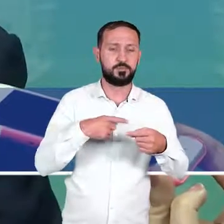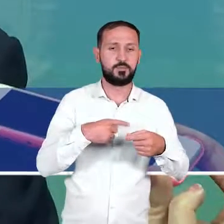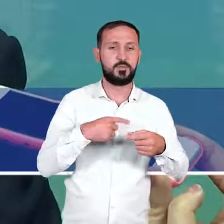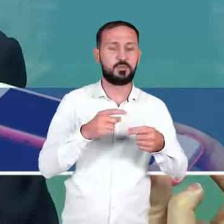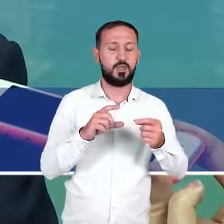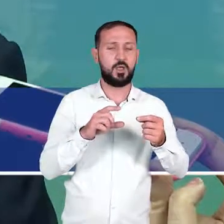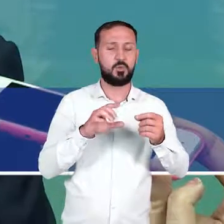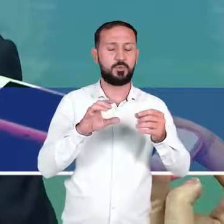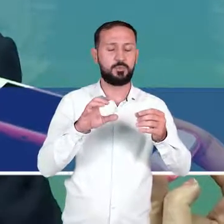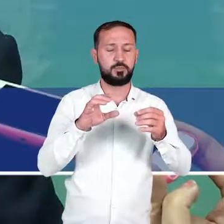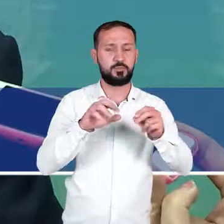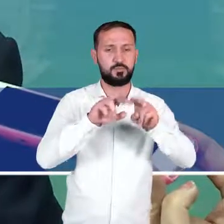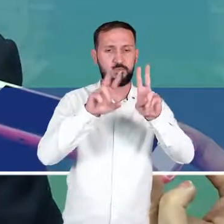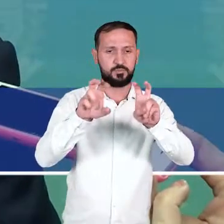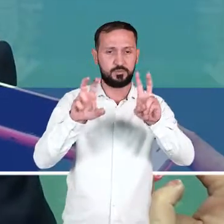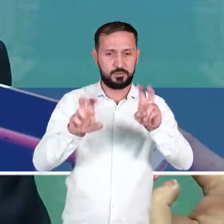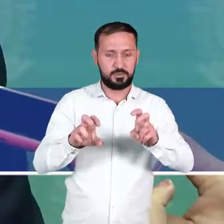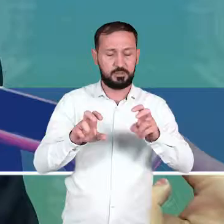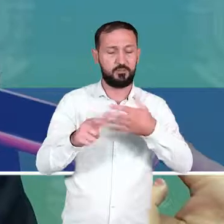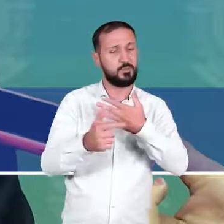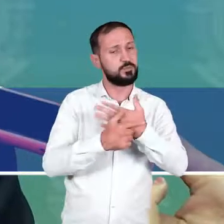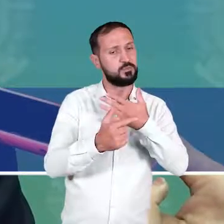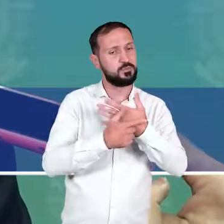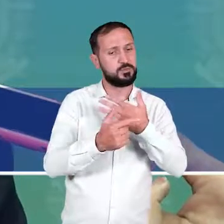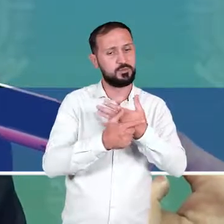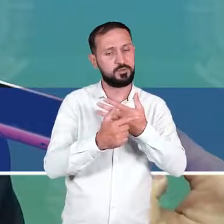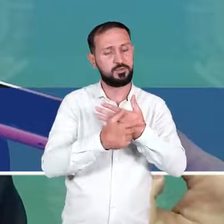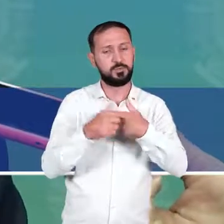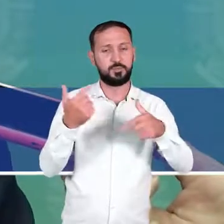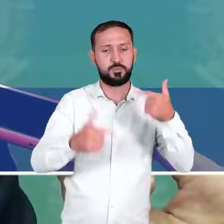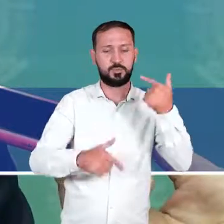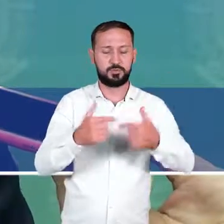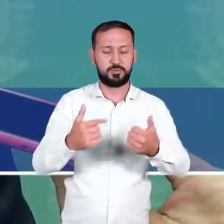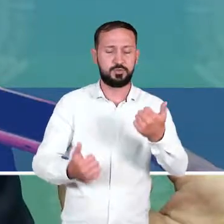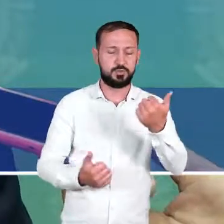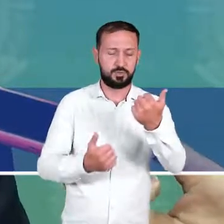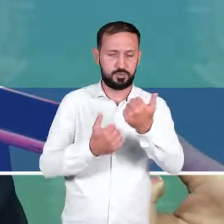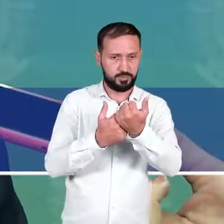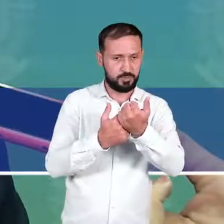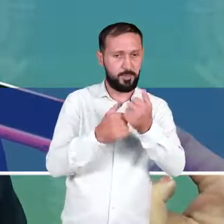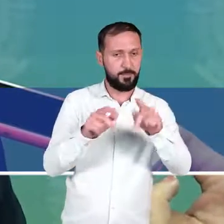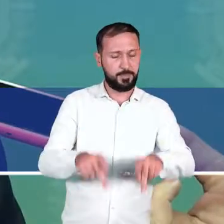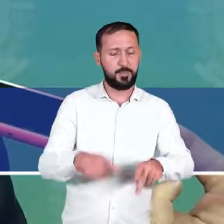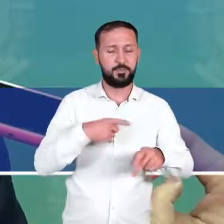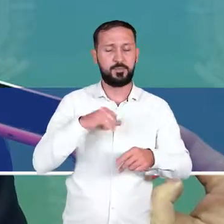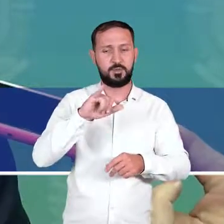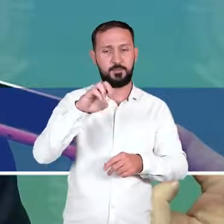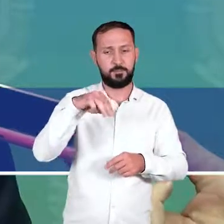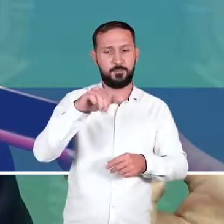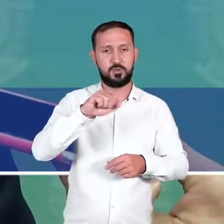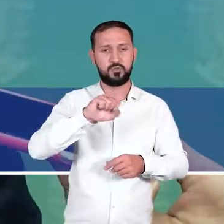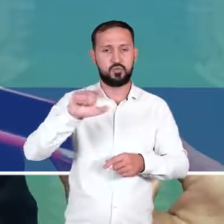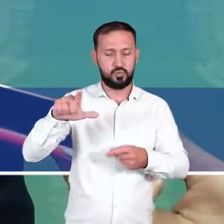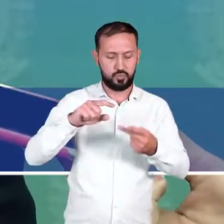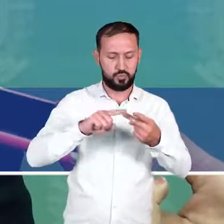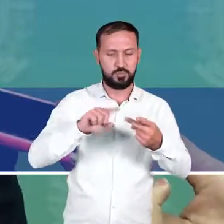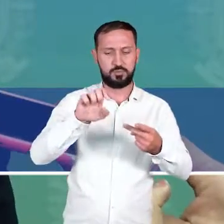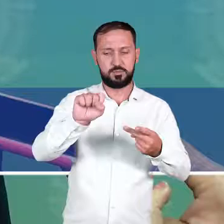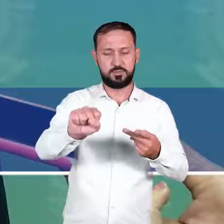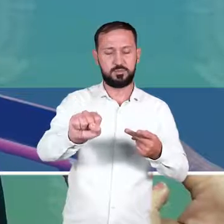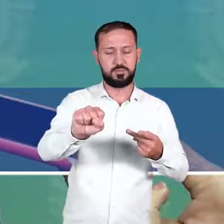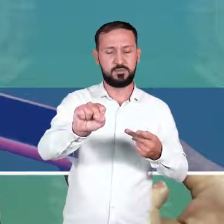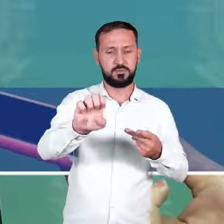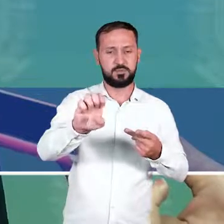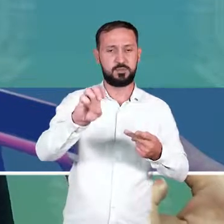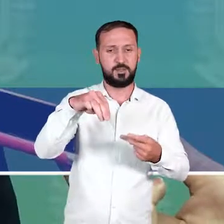e têm função de políticas públicas, como a Semagro, como o IMASU, que executa as políticas